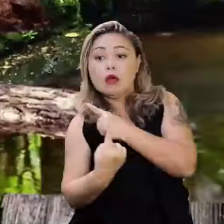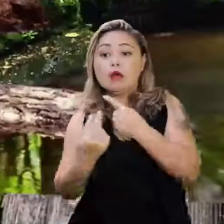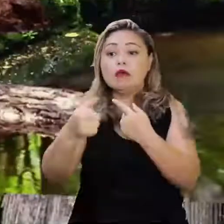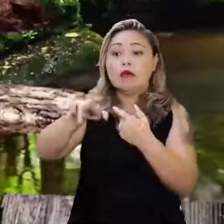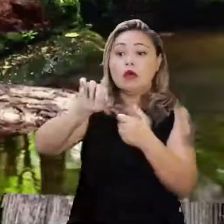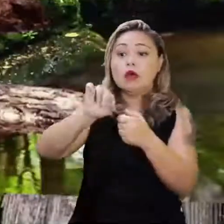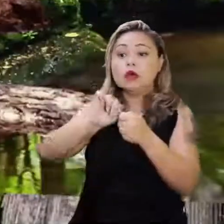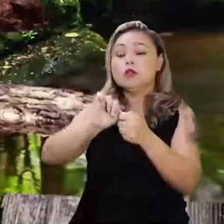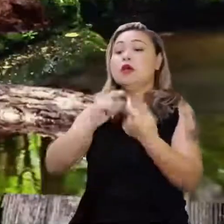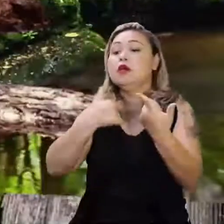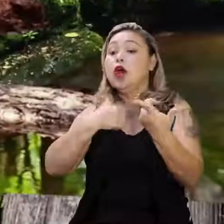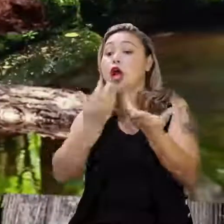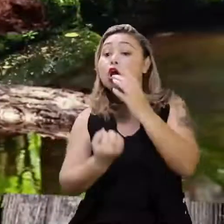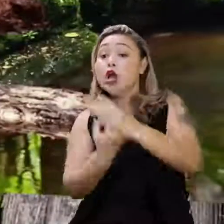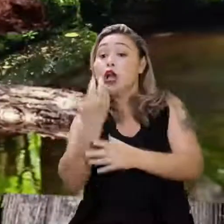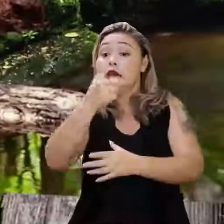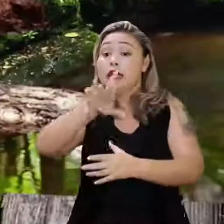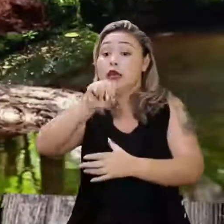anagênese, cladogênese.